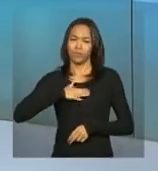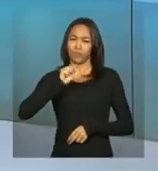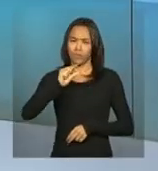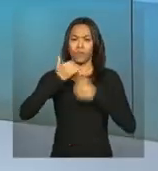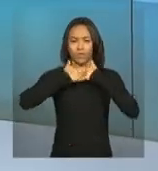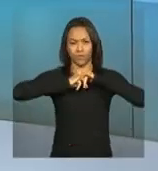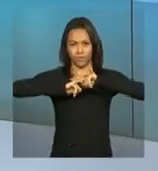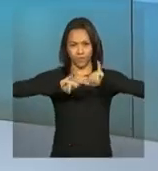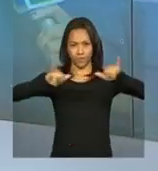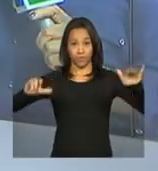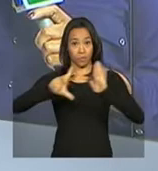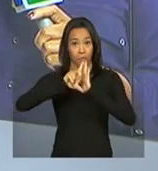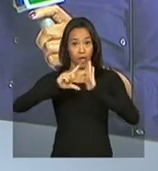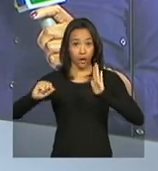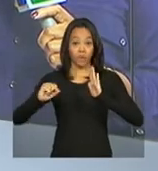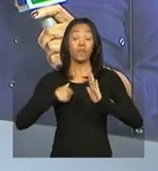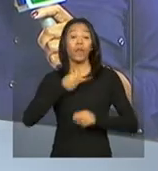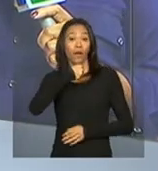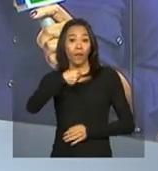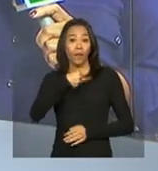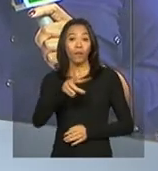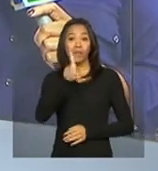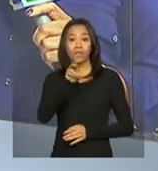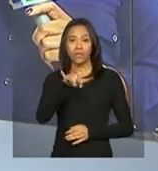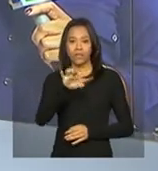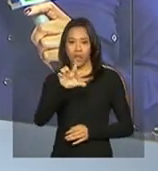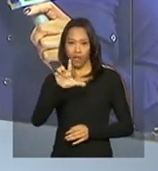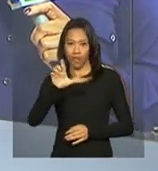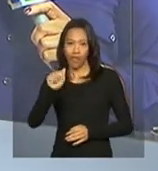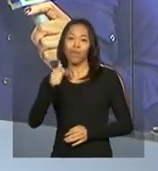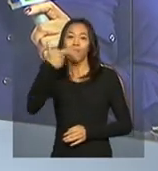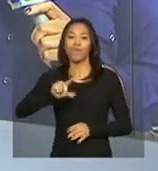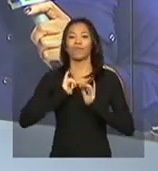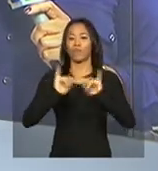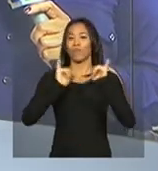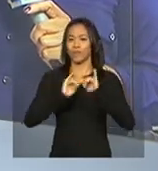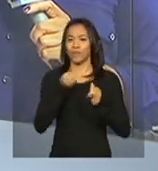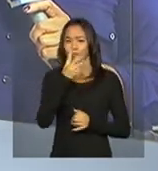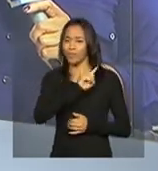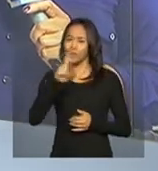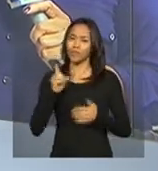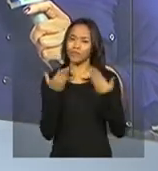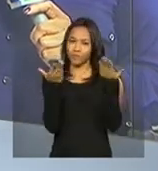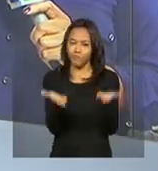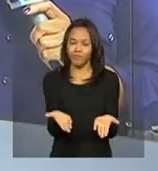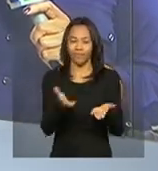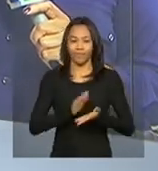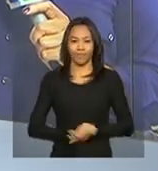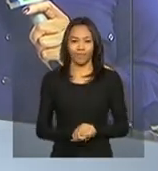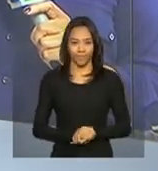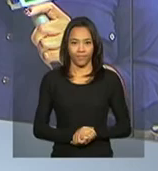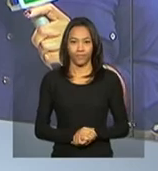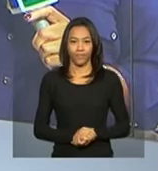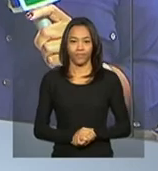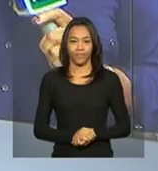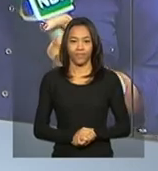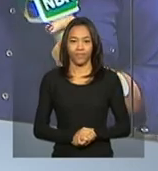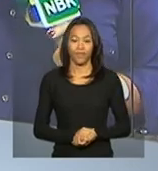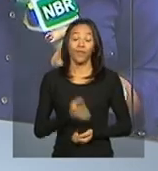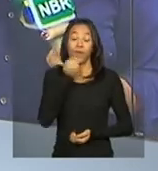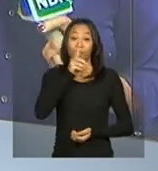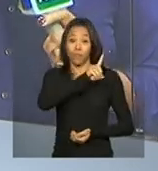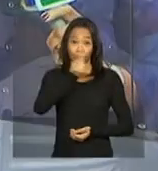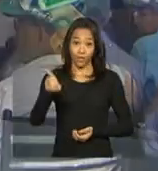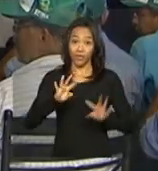pouco no Palácio do Planalto e a repórter Daniela Almeida tem as últimas informações. Bom dia, Daniela. Bom dia,